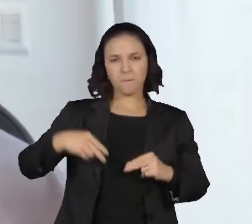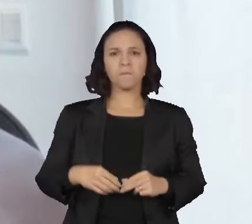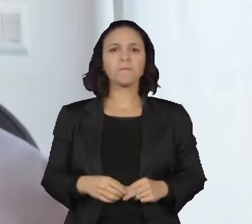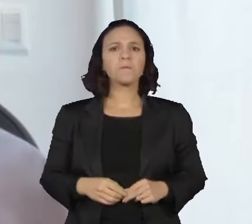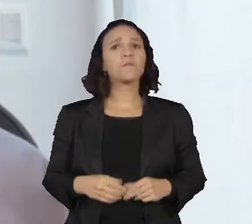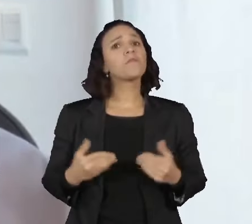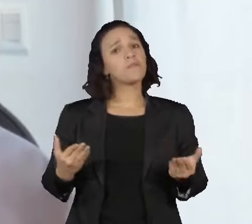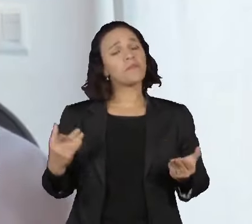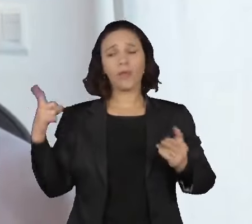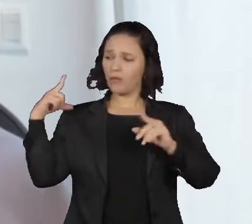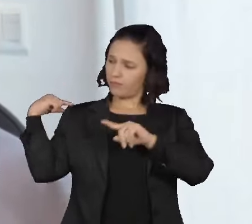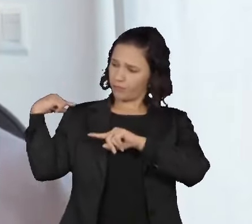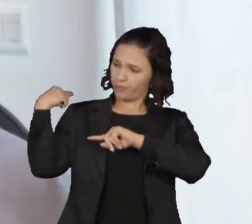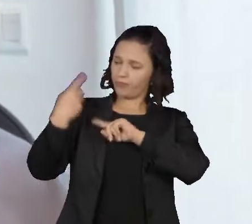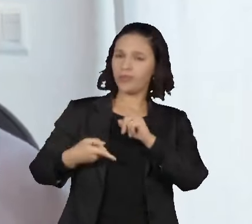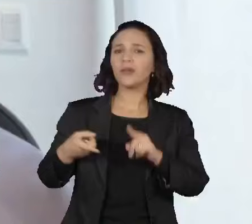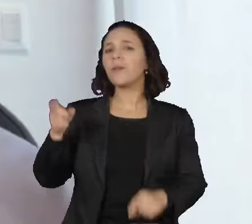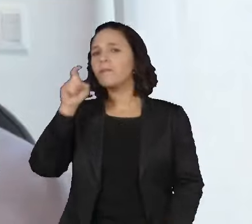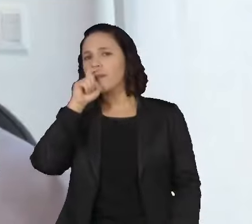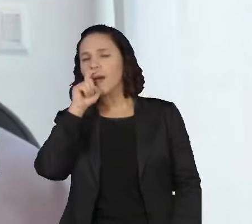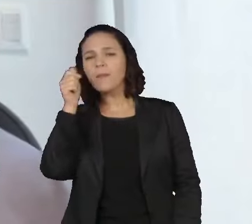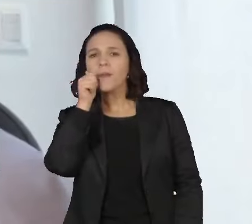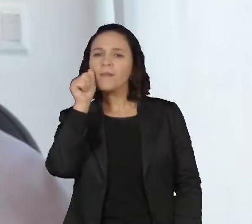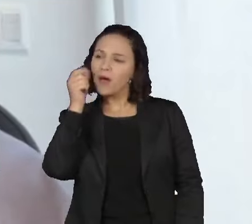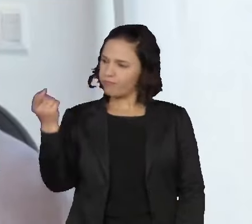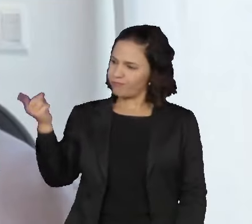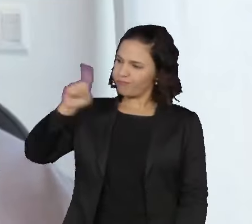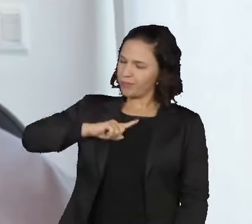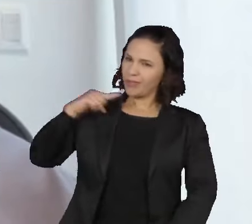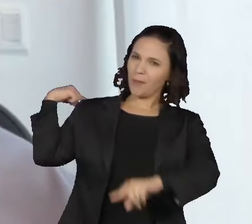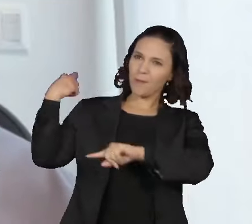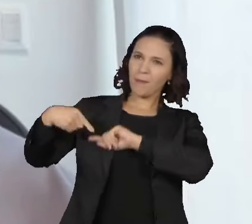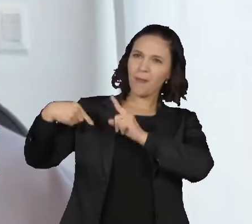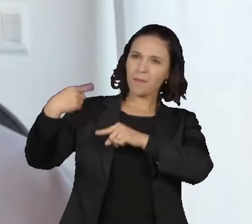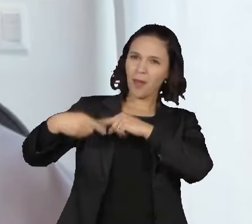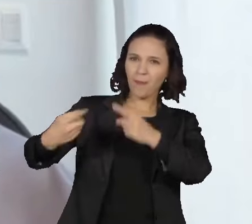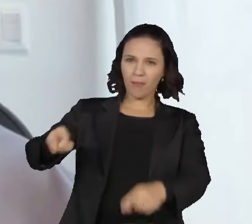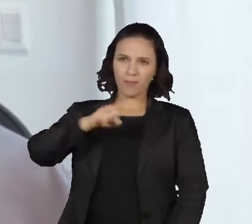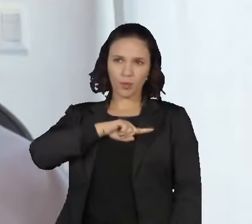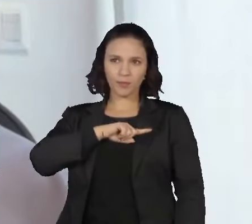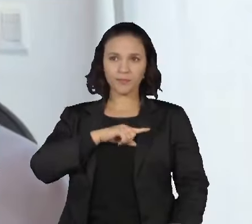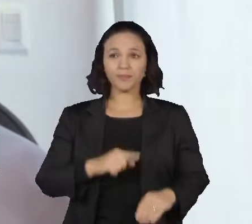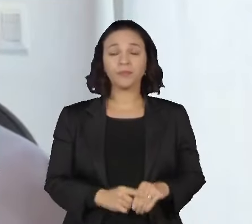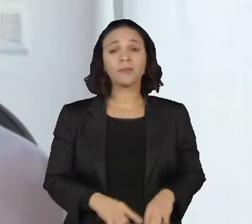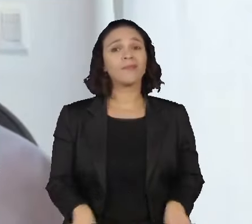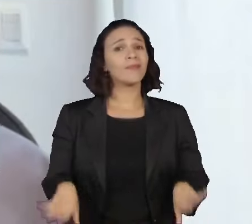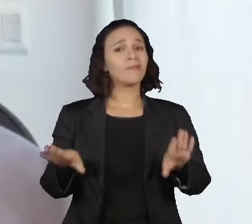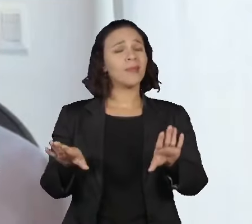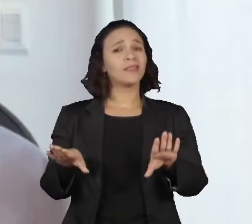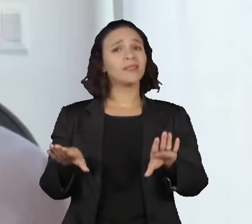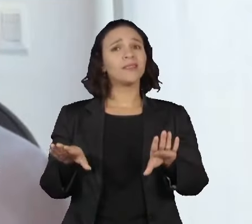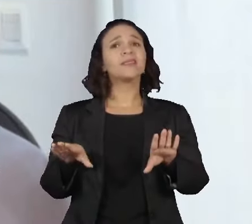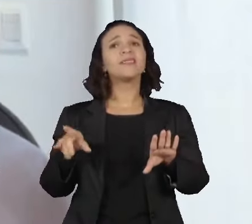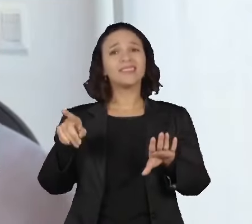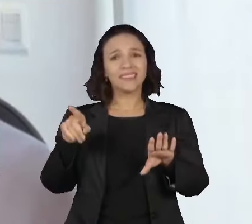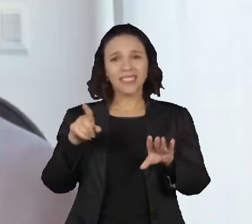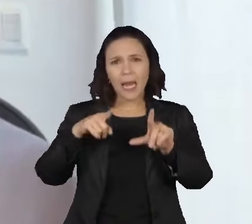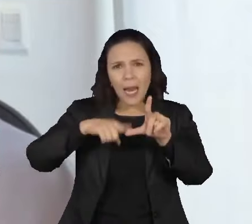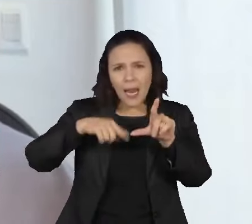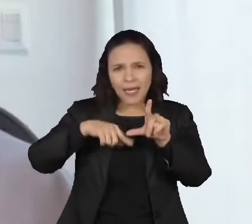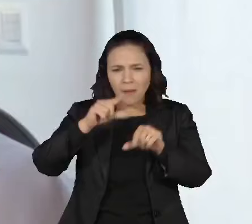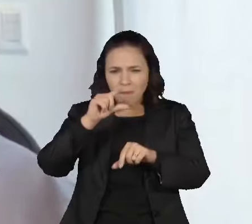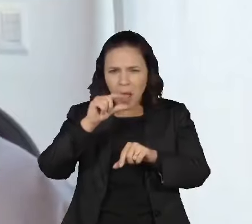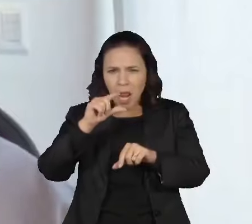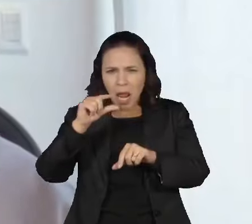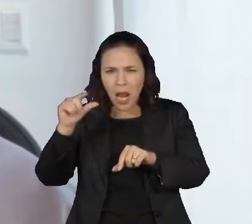gente herda do pai e da mãe e que vem de gerações a gerações. E essas letras, cada um